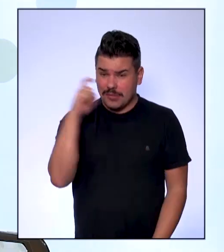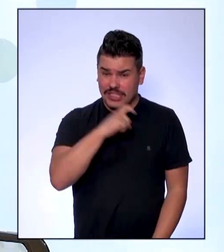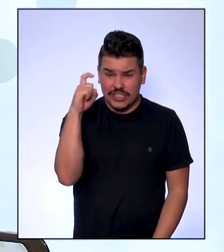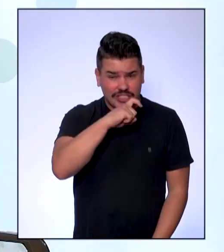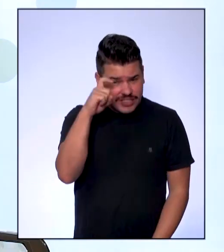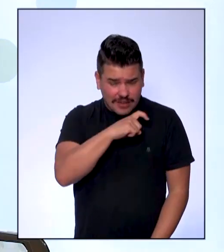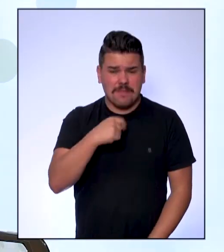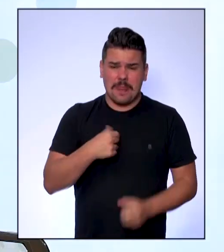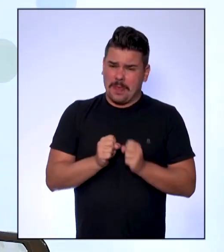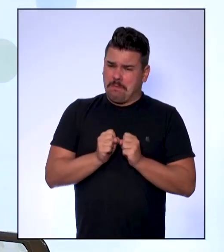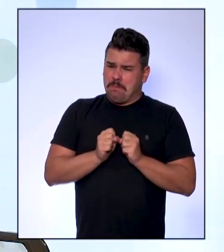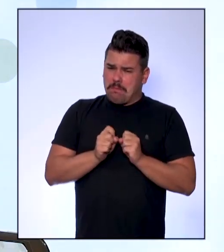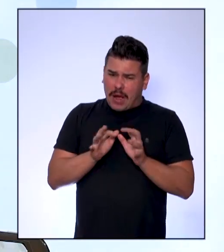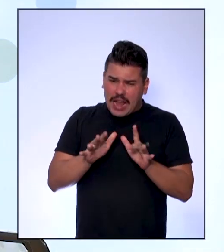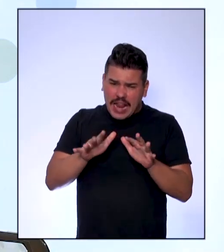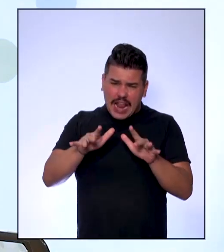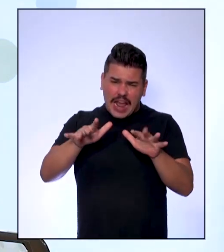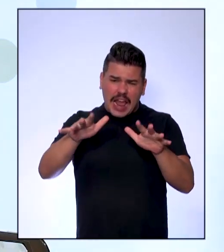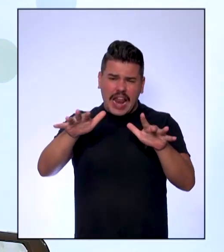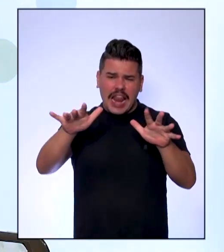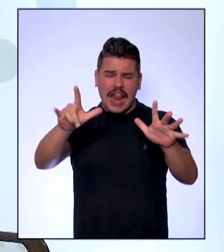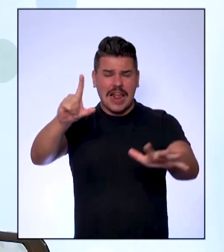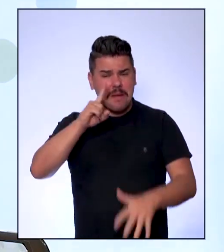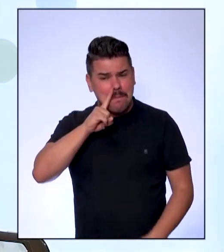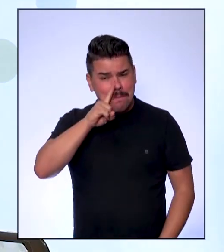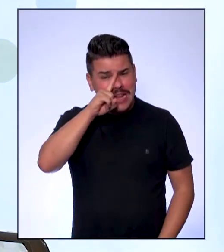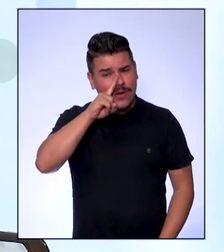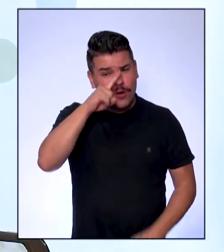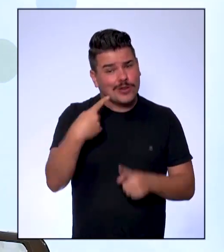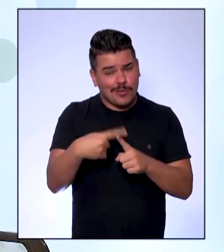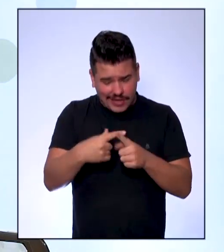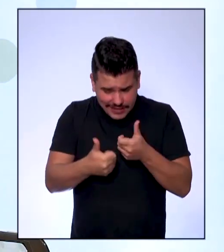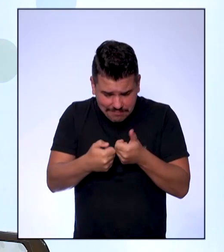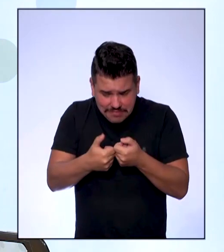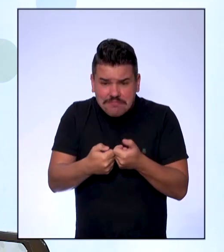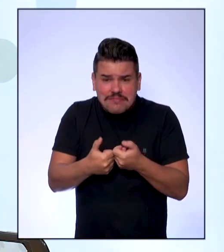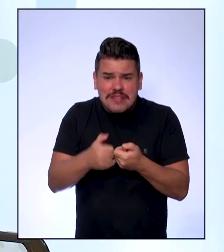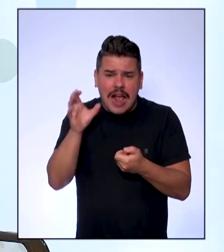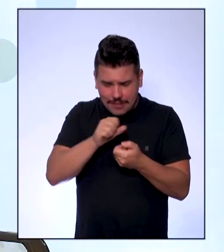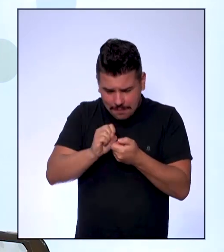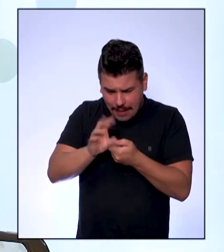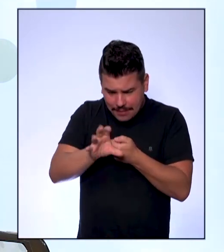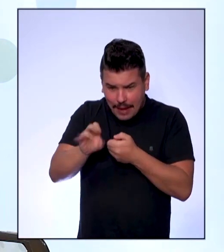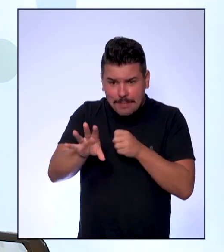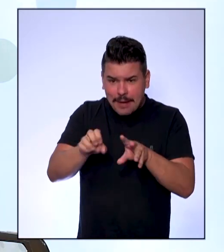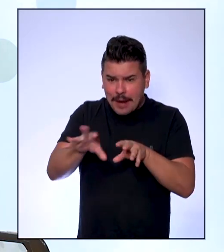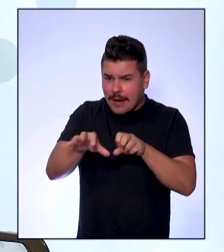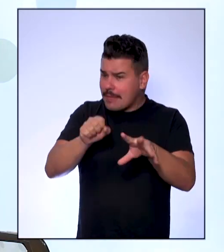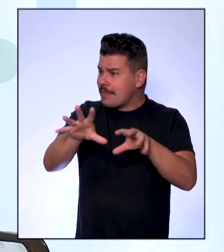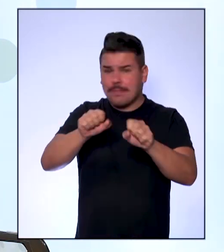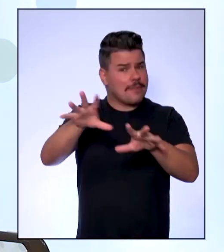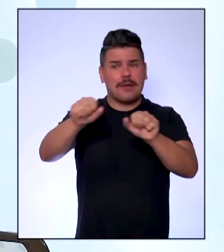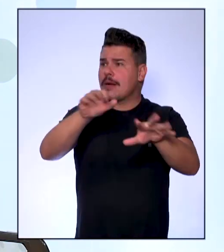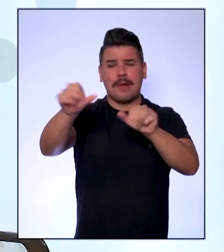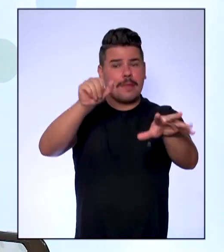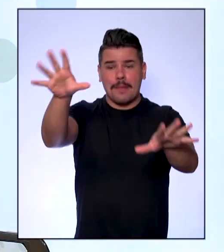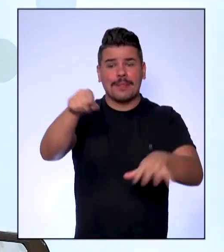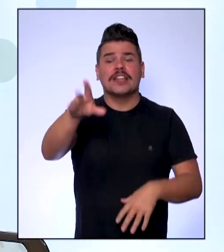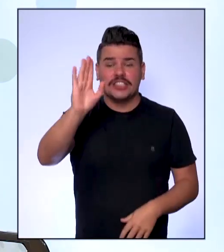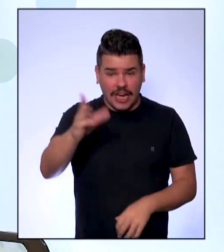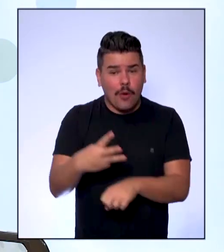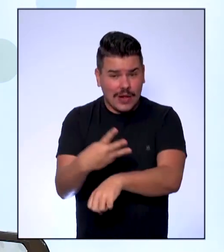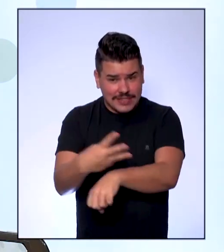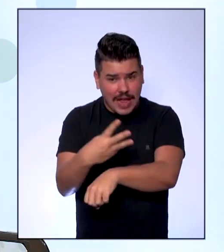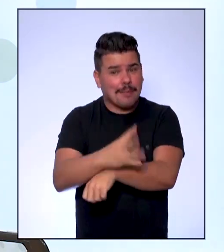muito maior. É muito mais perigoso. Porque a gente está ali o tempo todo e essas notícias vão chegando. Quantas vezes vocês não receberam notícias no WhatsApp de vocês ou